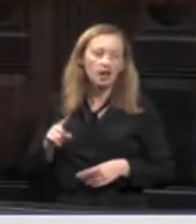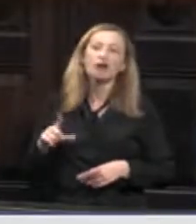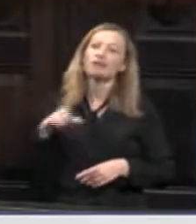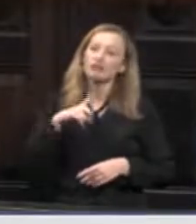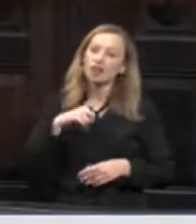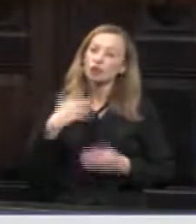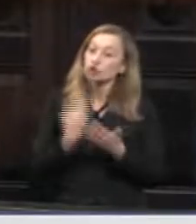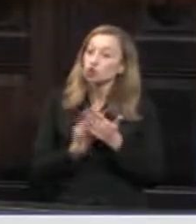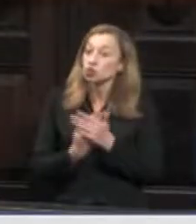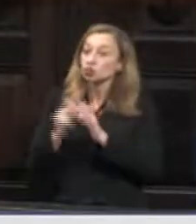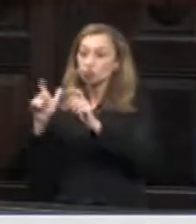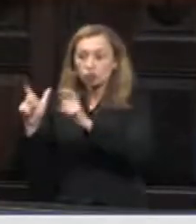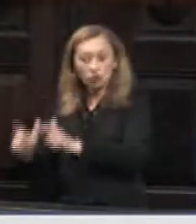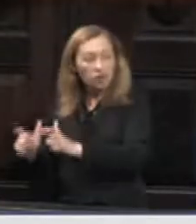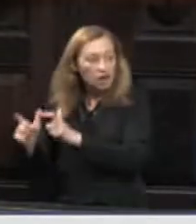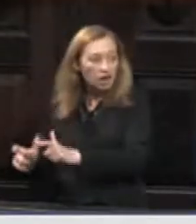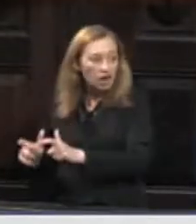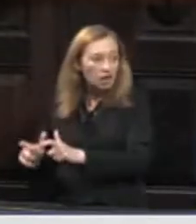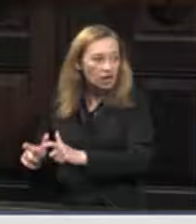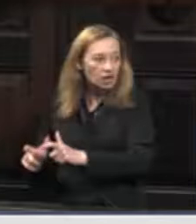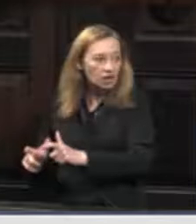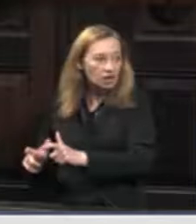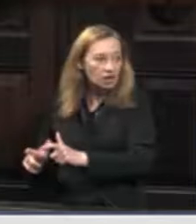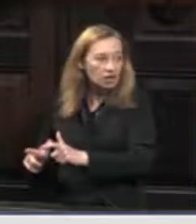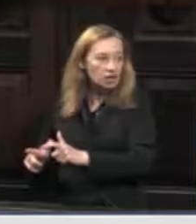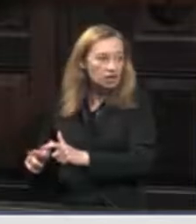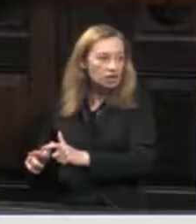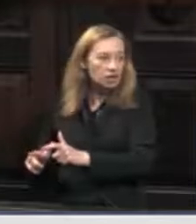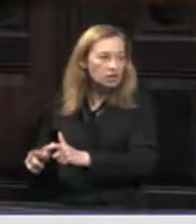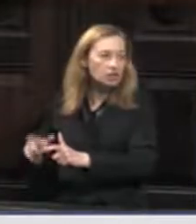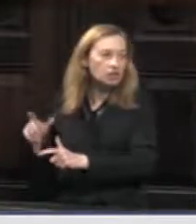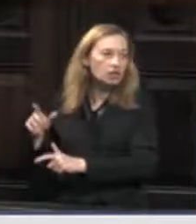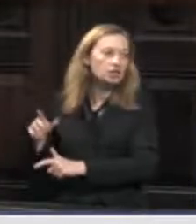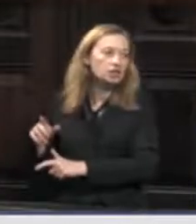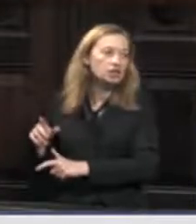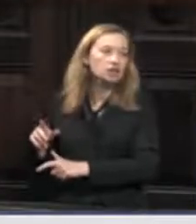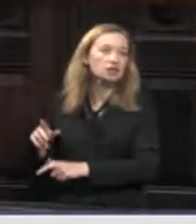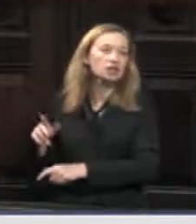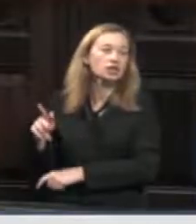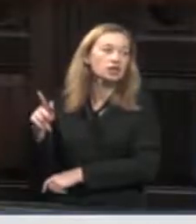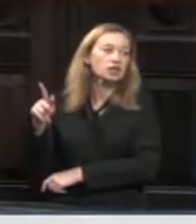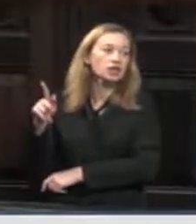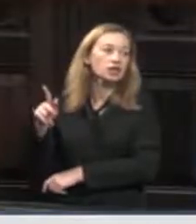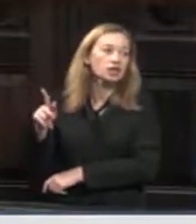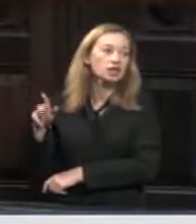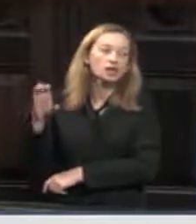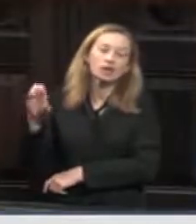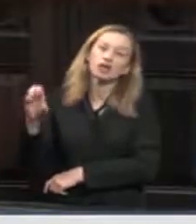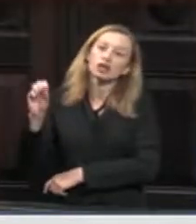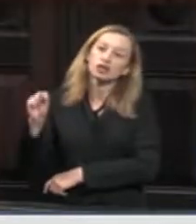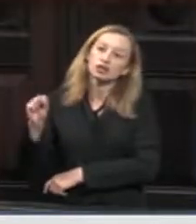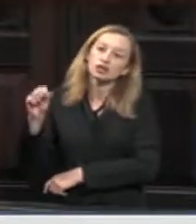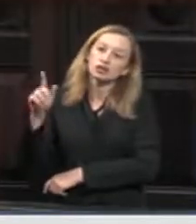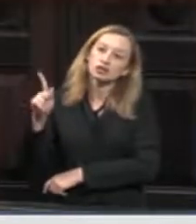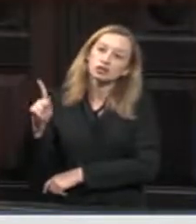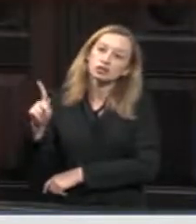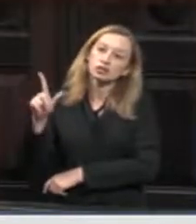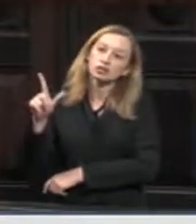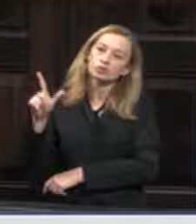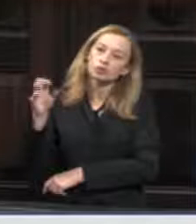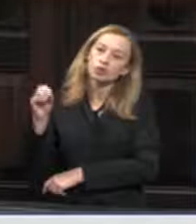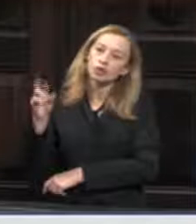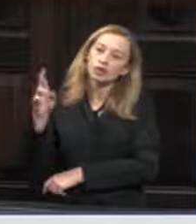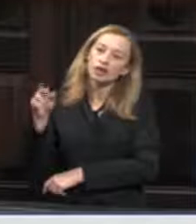que a exploração dos campos maduros de petróleo significa uma receita nova na ordem de